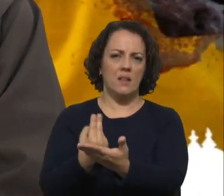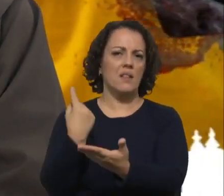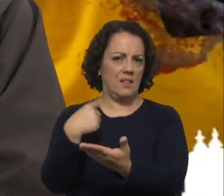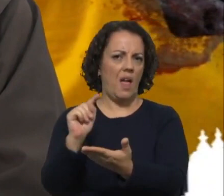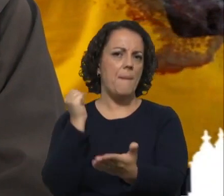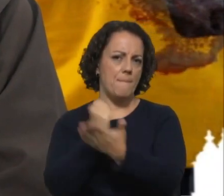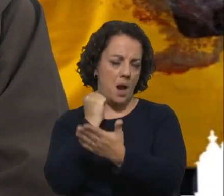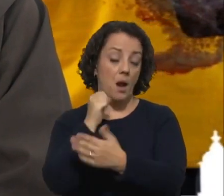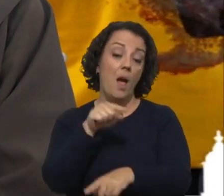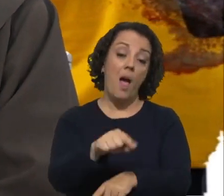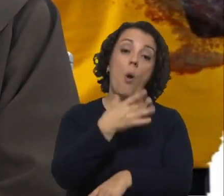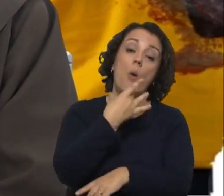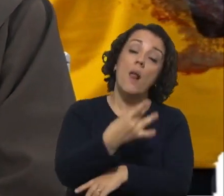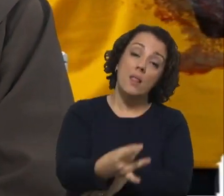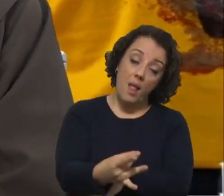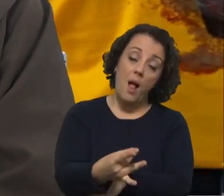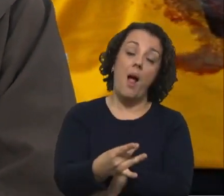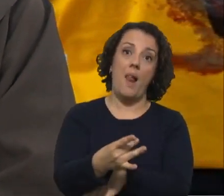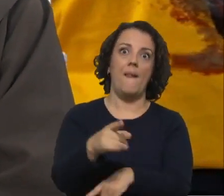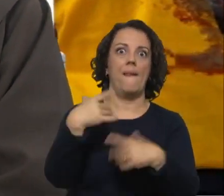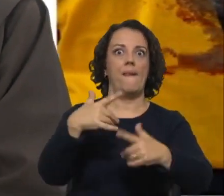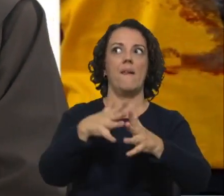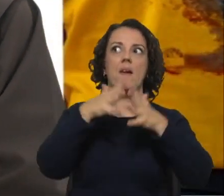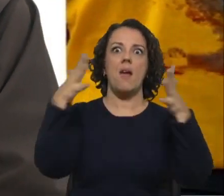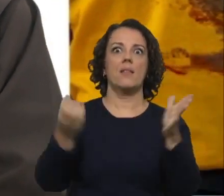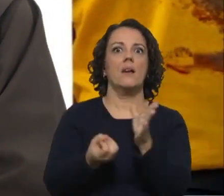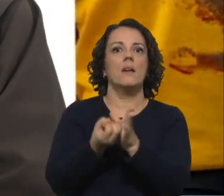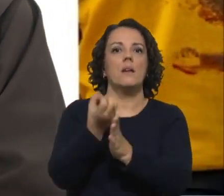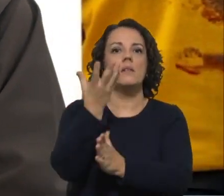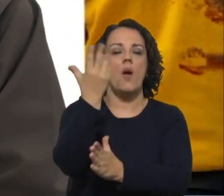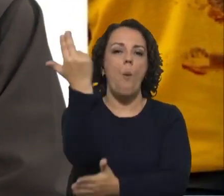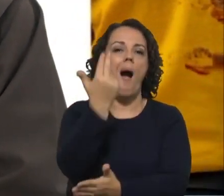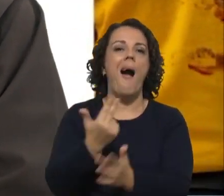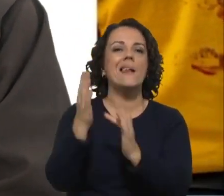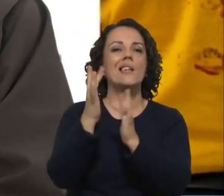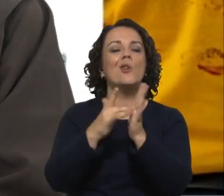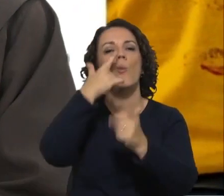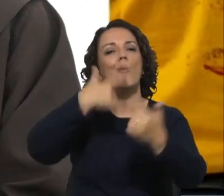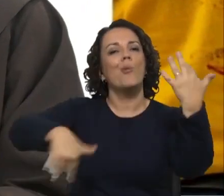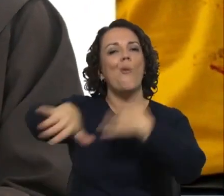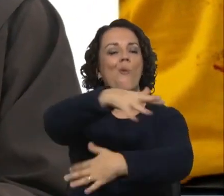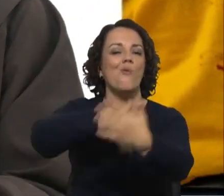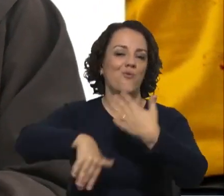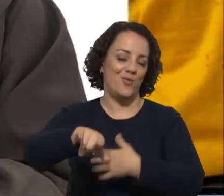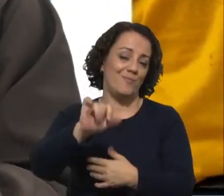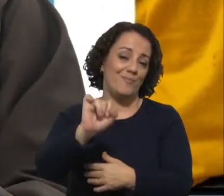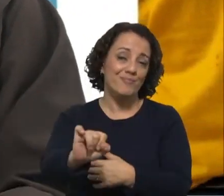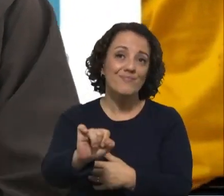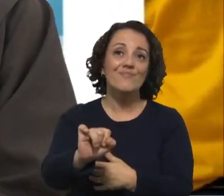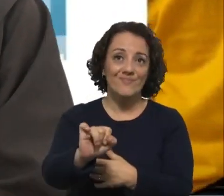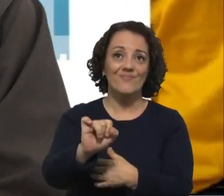E o Natal é uma grande inspiração, talvez a grande criação até da arte cristã popular. Estamos a falar aqui sobretudo de uma arte